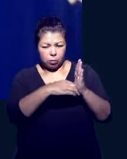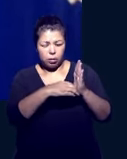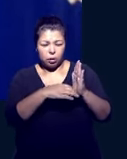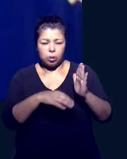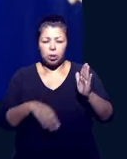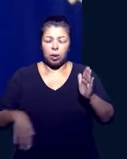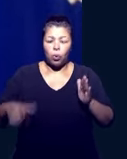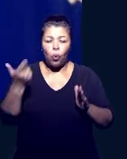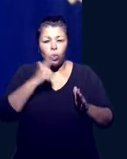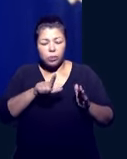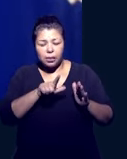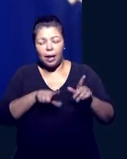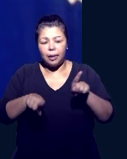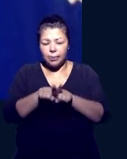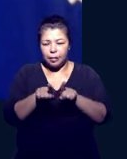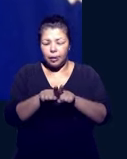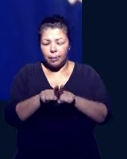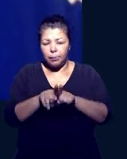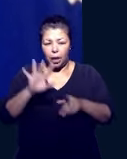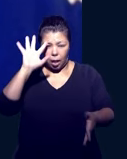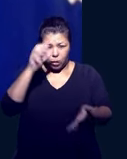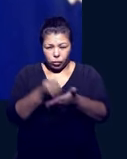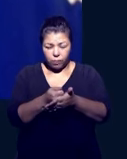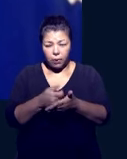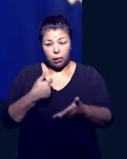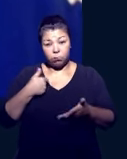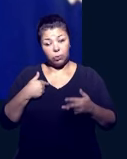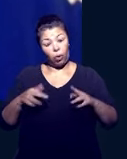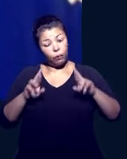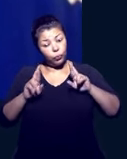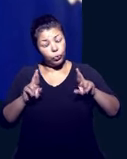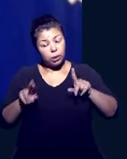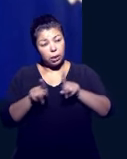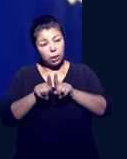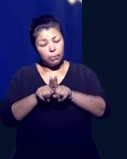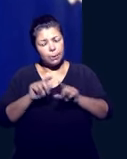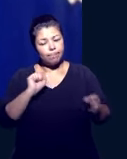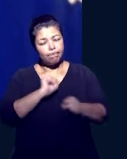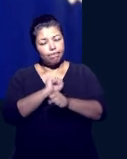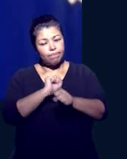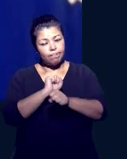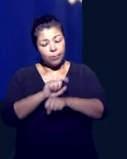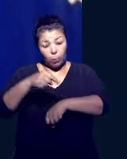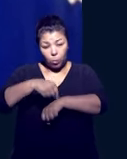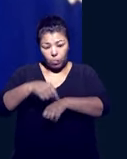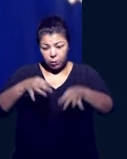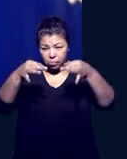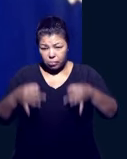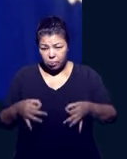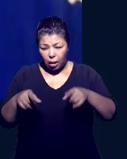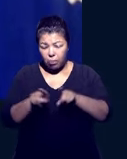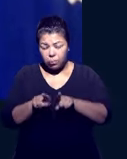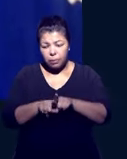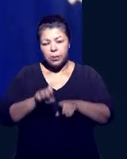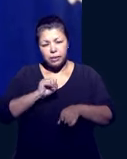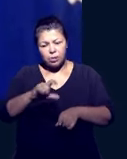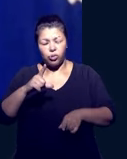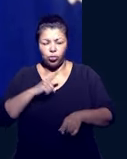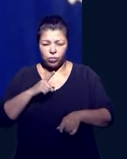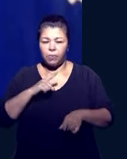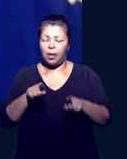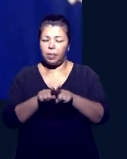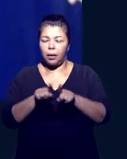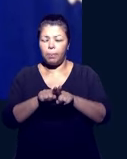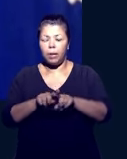deverá fazer eu prefiro aguardar os desdobramentos e reservar o momento próprio quando hou é uma relatoria a submissão a uma